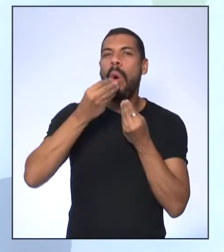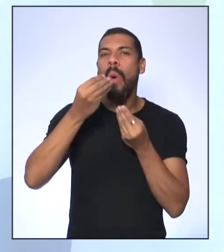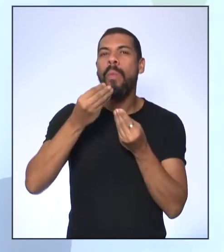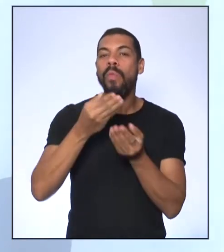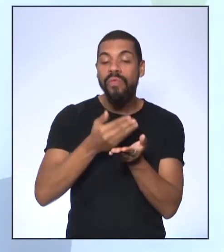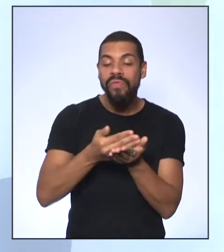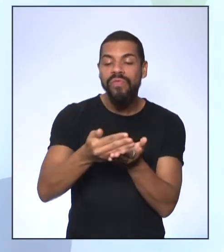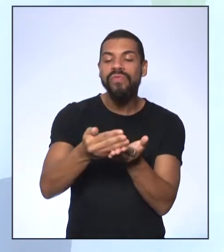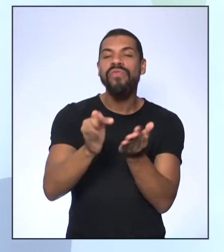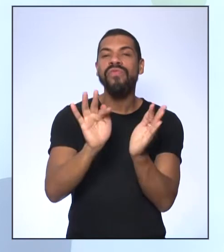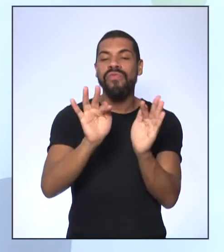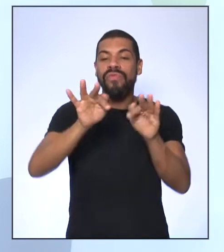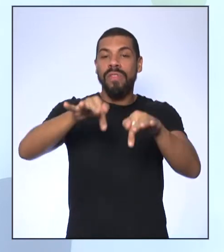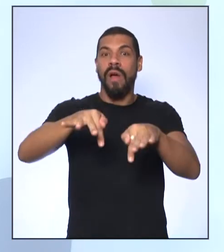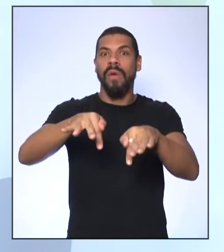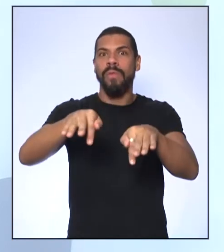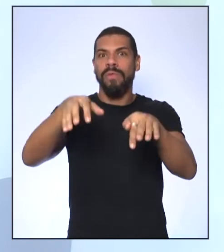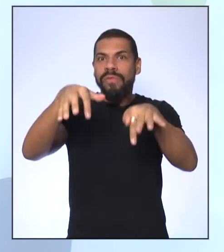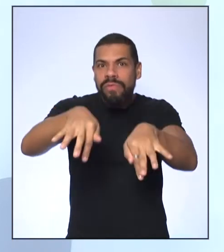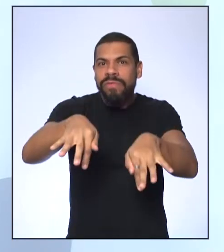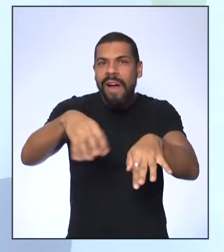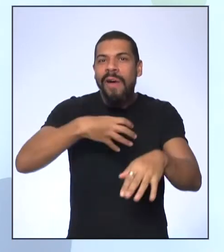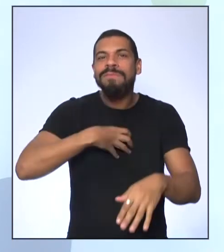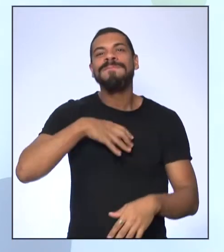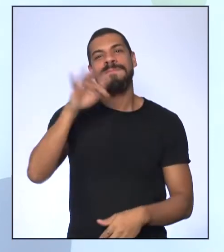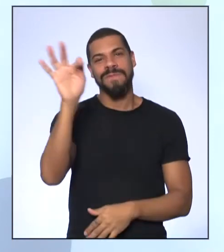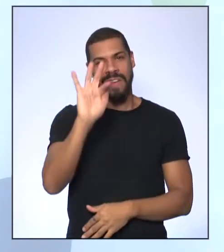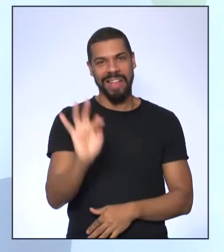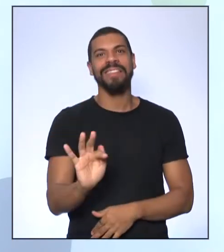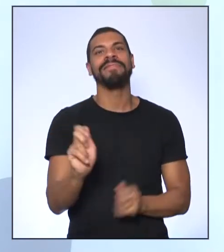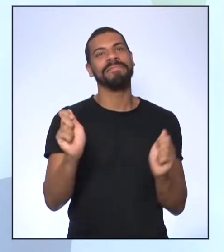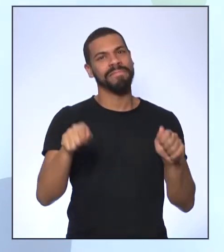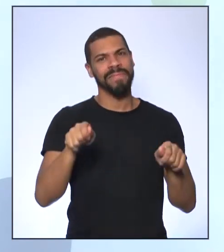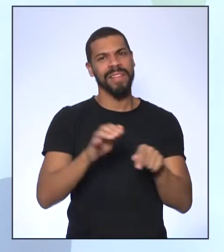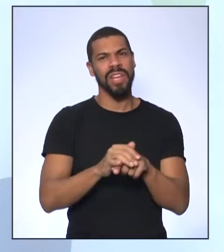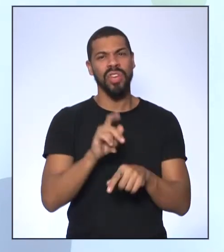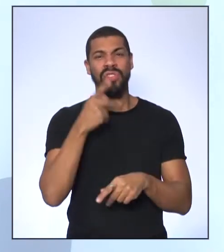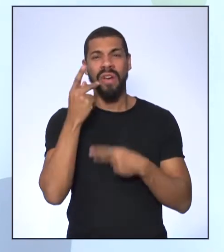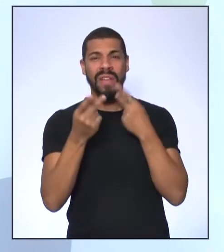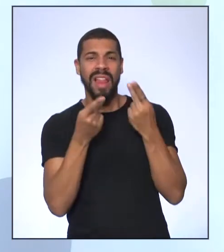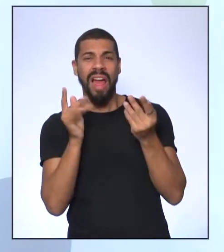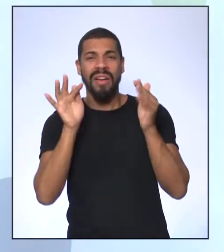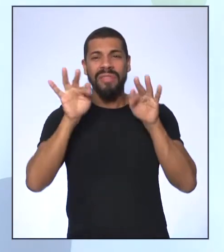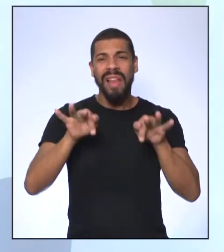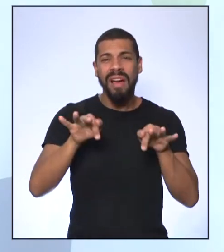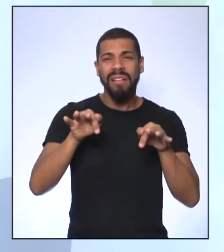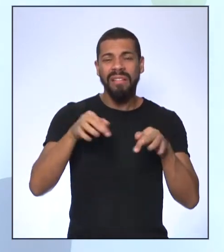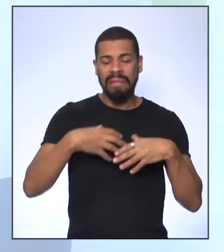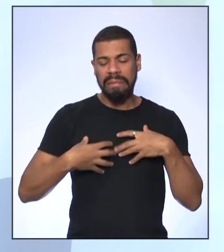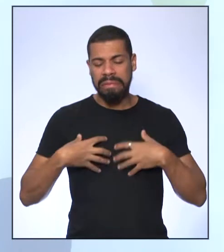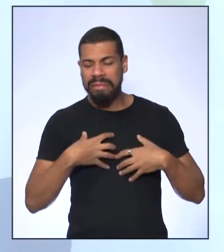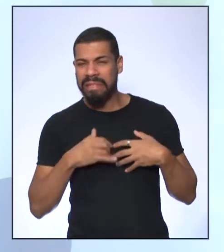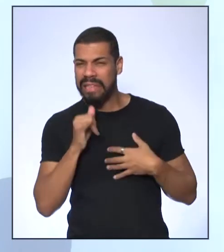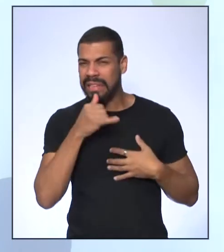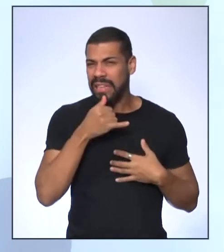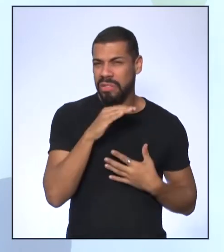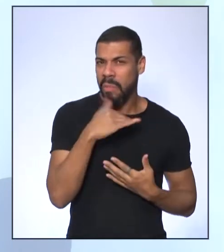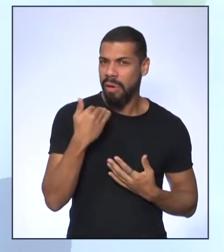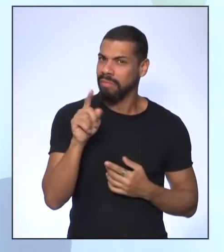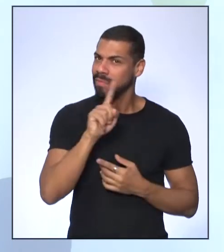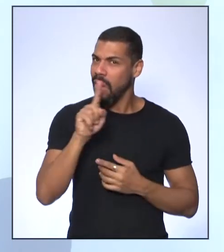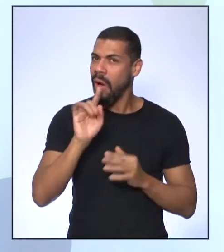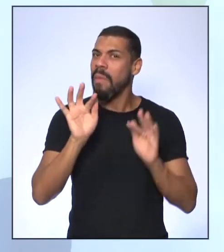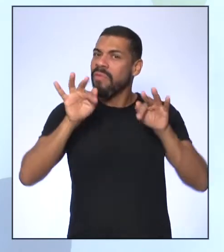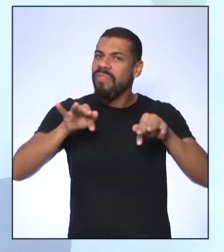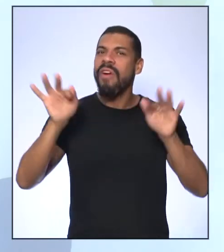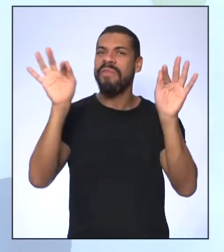feliz, né? A gente vive num mundo de tanta infelicidade, de tanta tragédia, que contar histórias com um final feliz faz com que a gente busque esse movimento